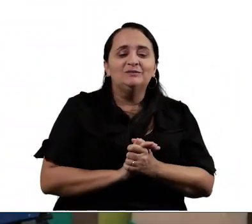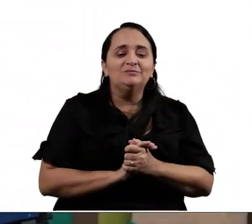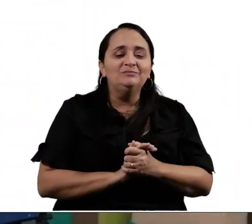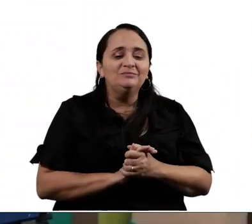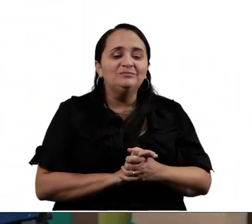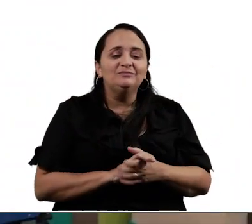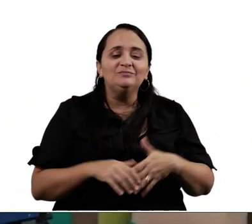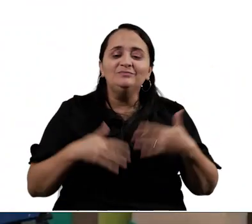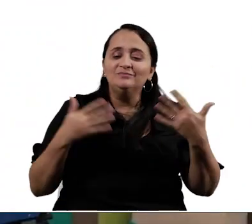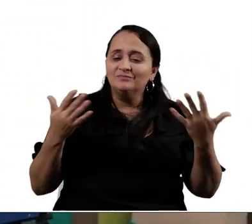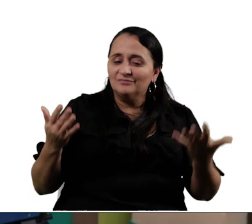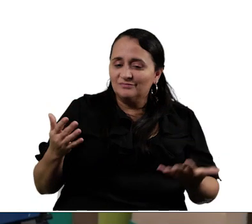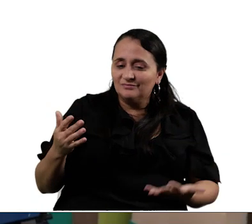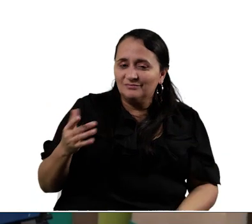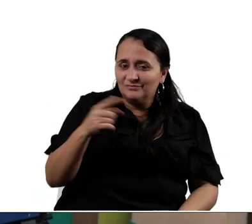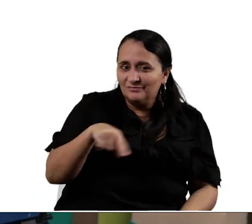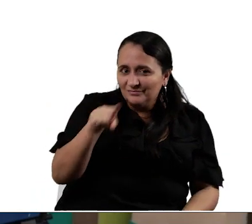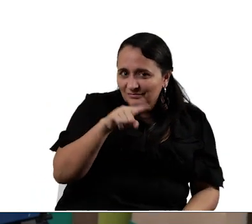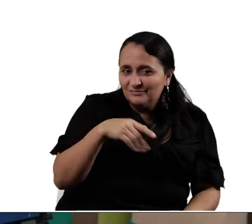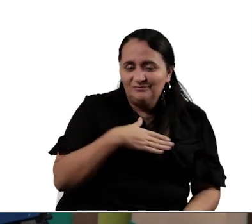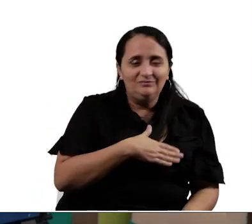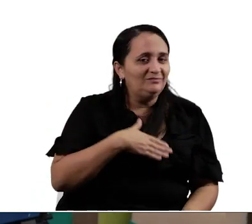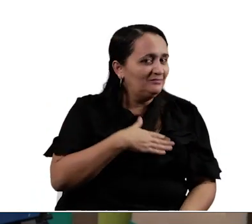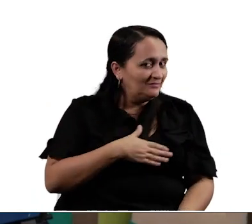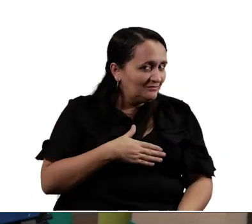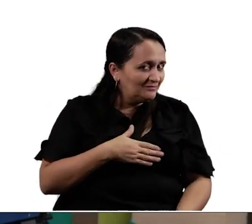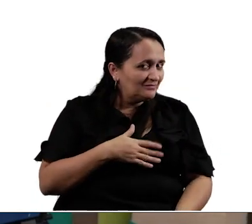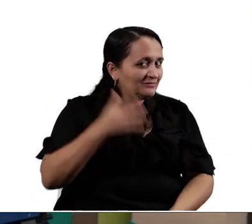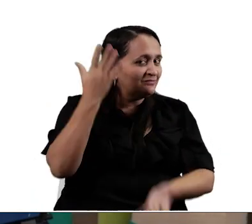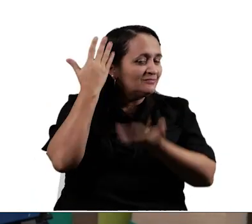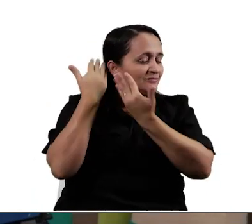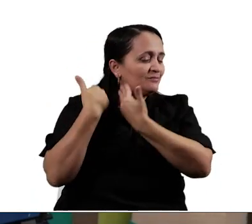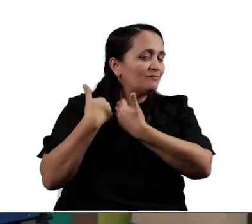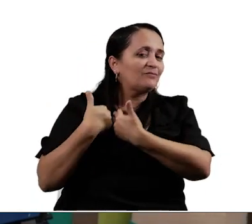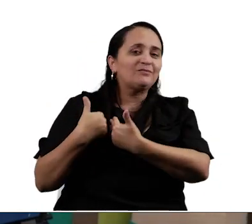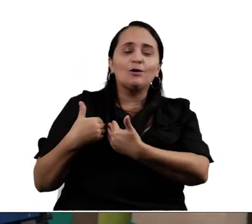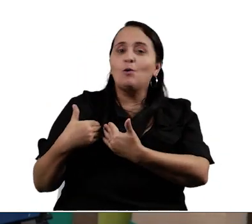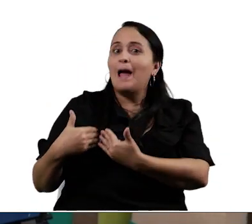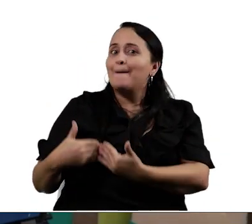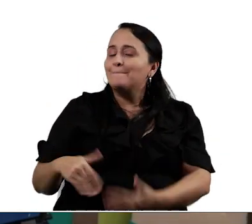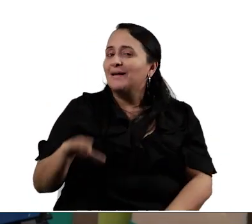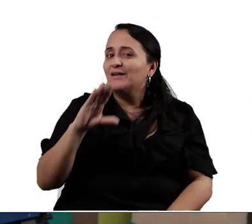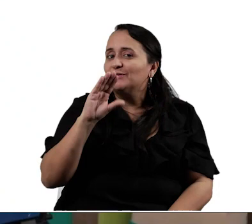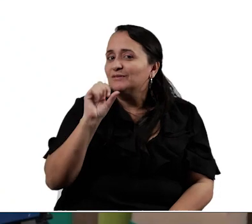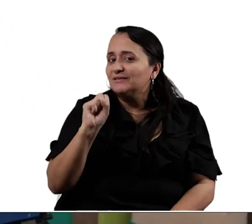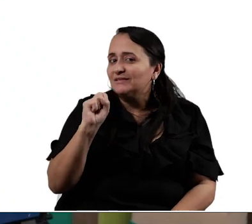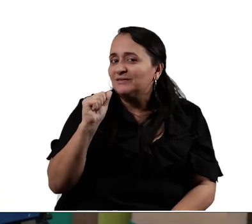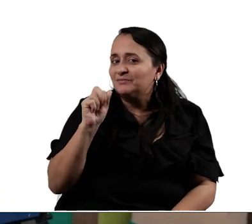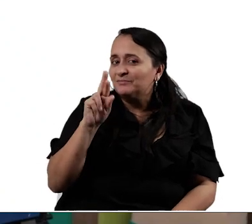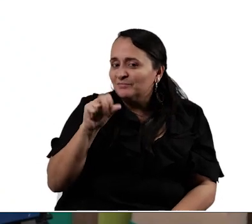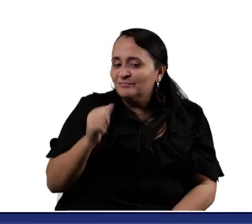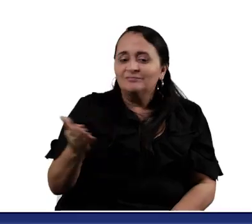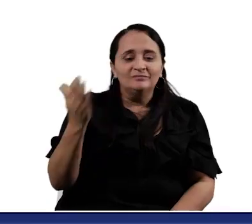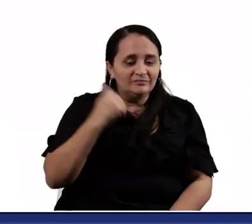meus alunos, gostaram da história da Sara, o cabelo de Sara? O que vocês aprenderam com esta história? Vamos lá estudar